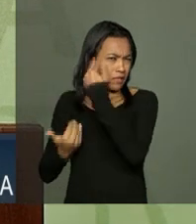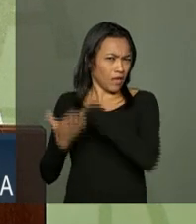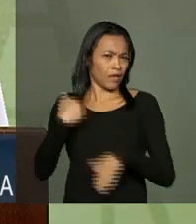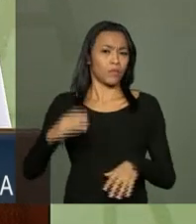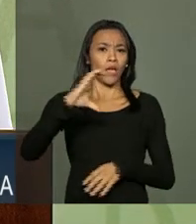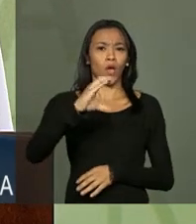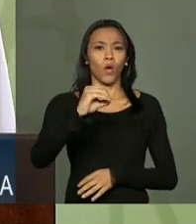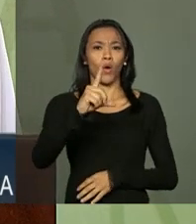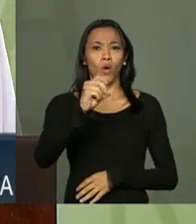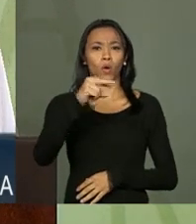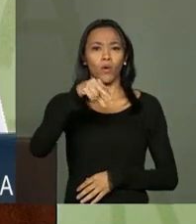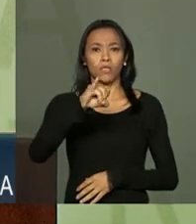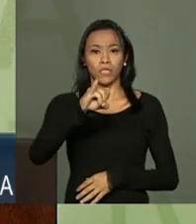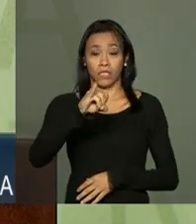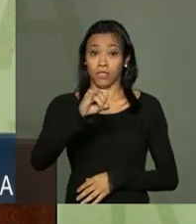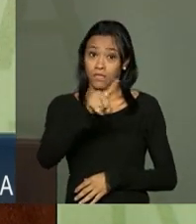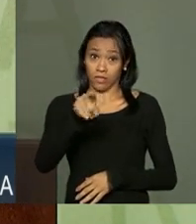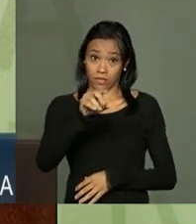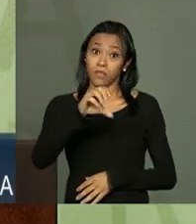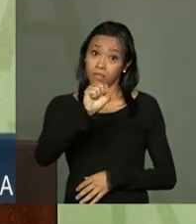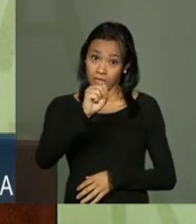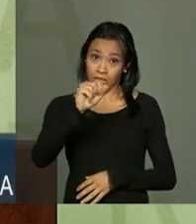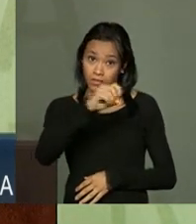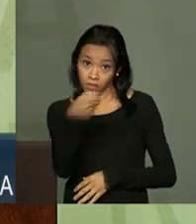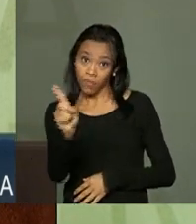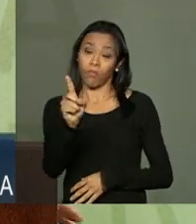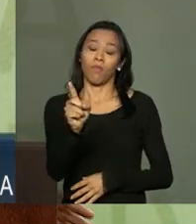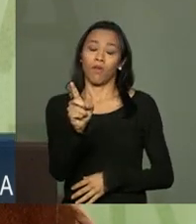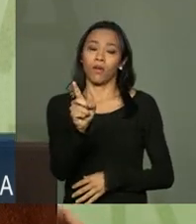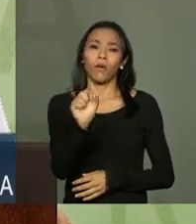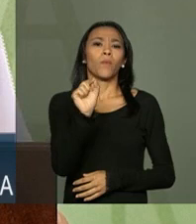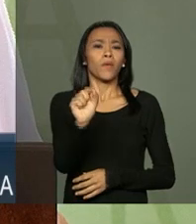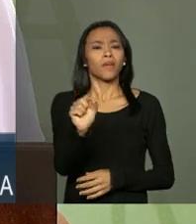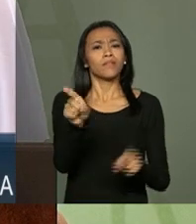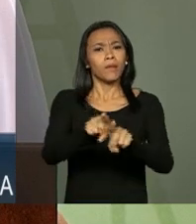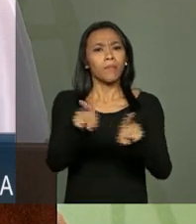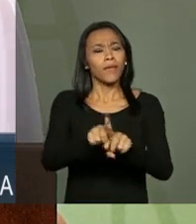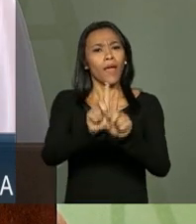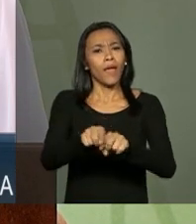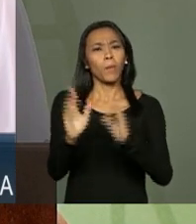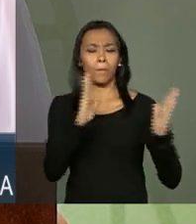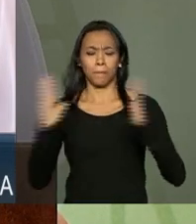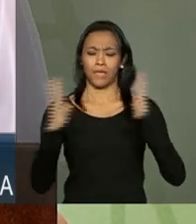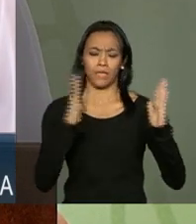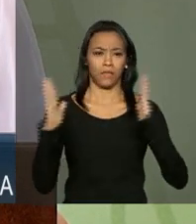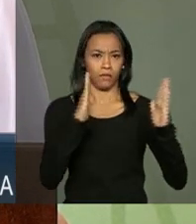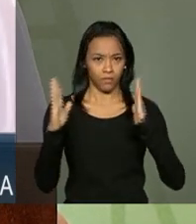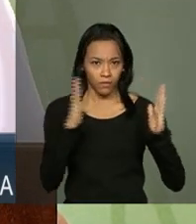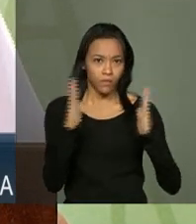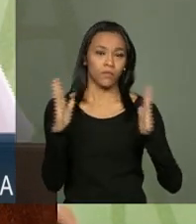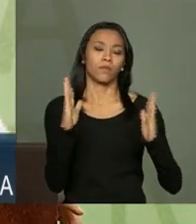colonização, como depois, tinha a ver com um imenso período no